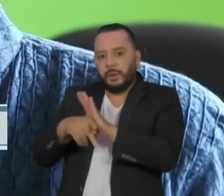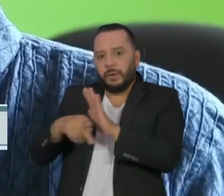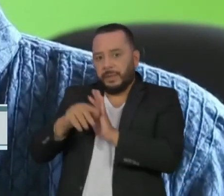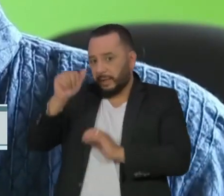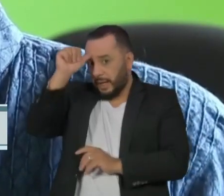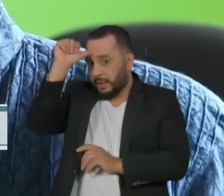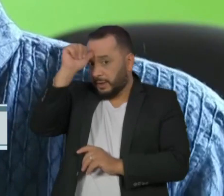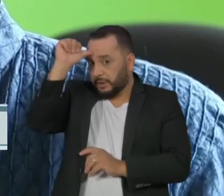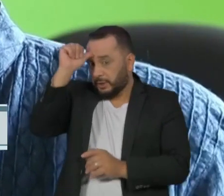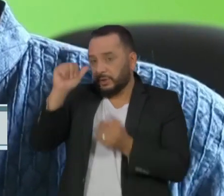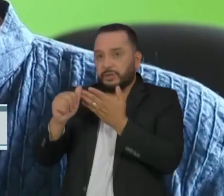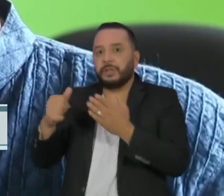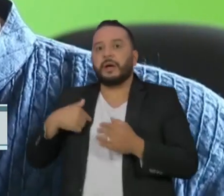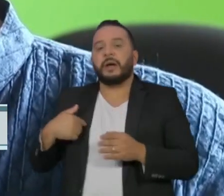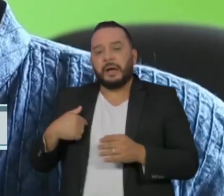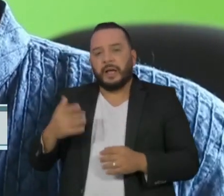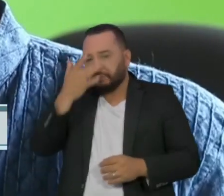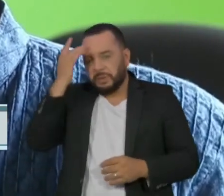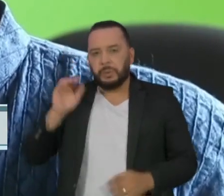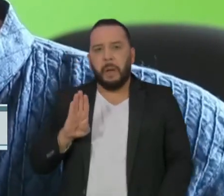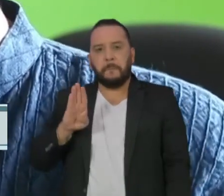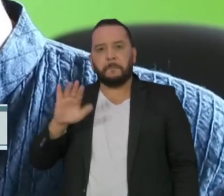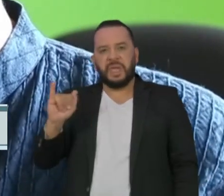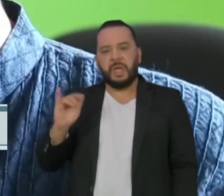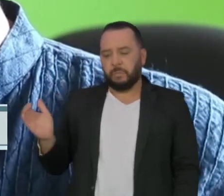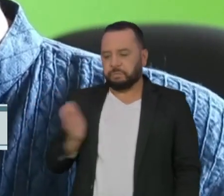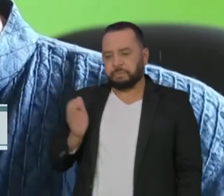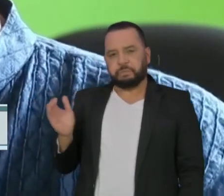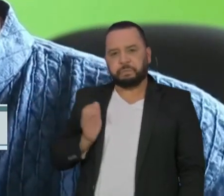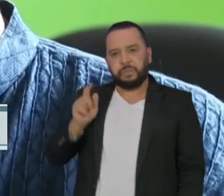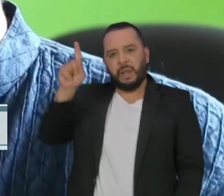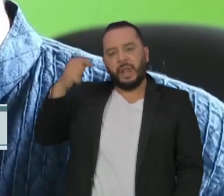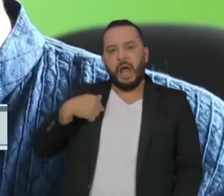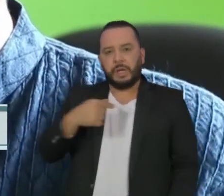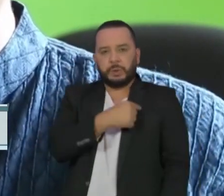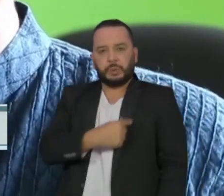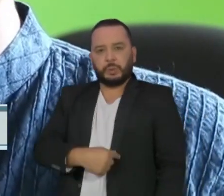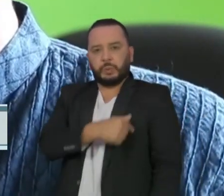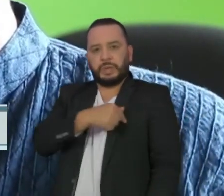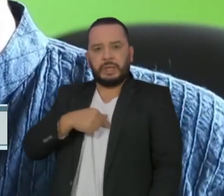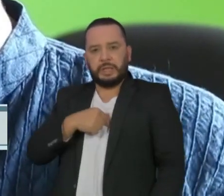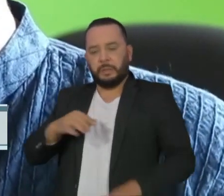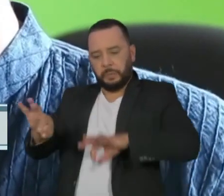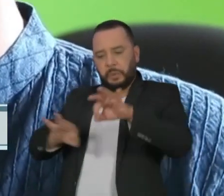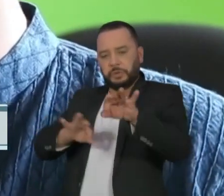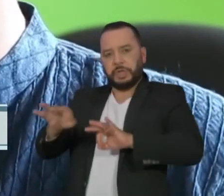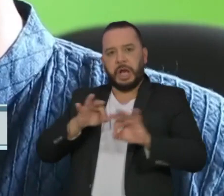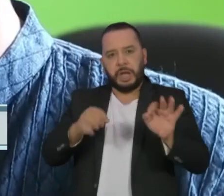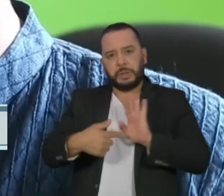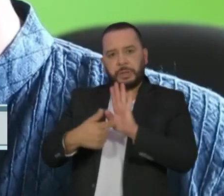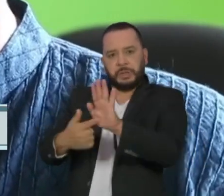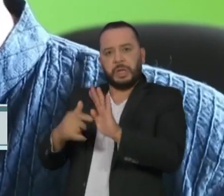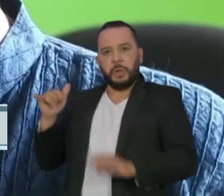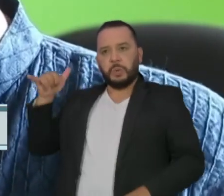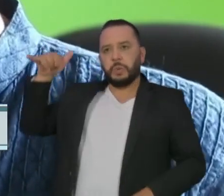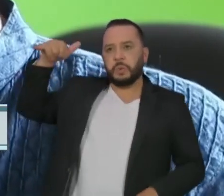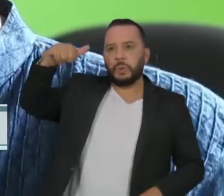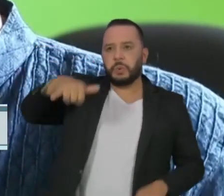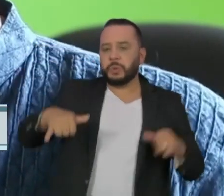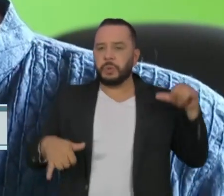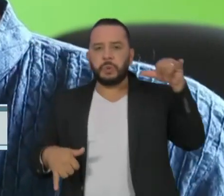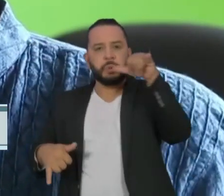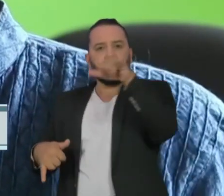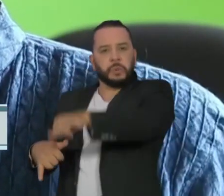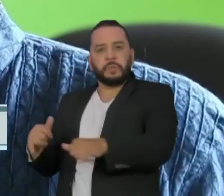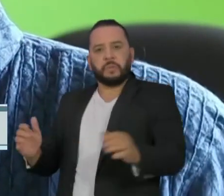você vê os bilionários que estão todos reunidos em Davos, na Suíça, com seus planos pessoais, jatos pessoais e estilo de vida